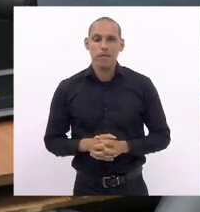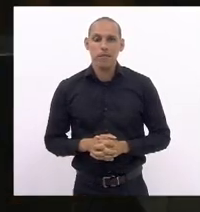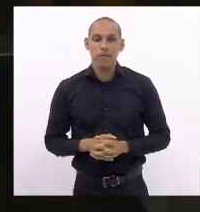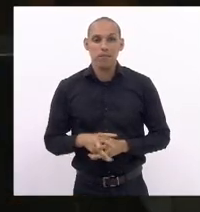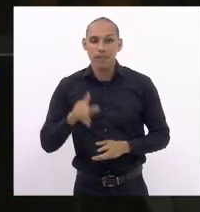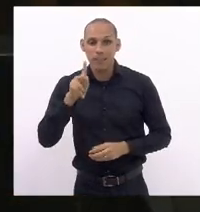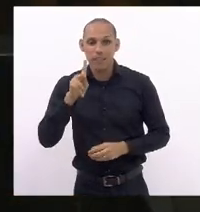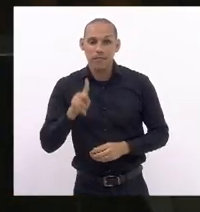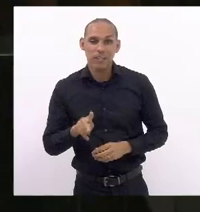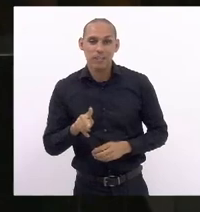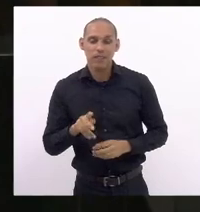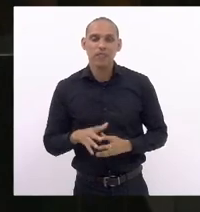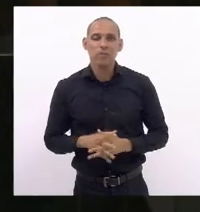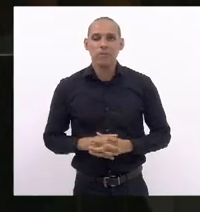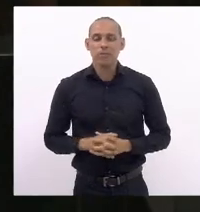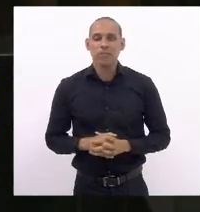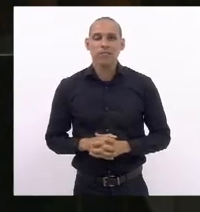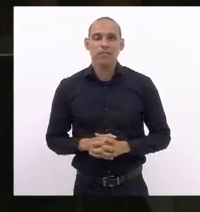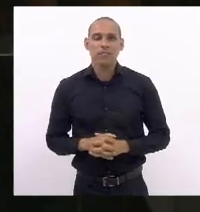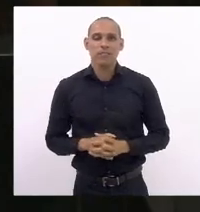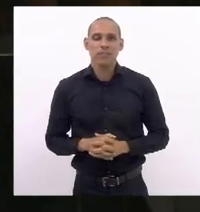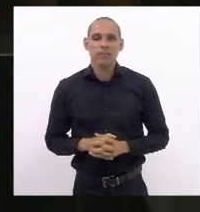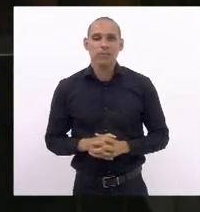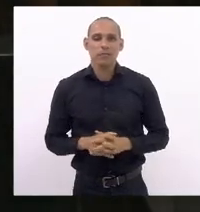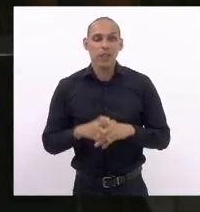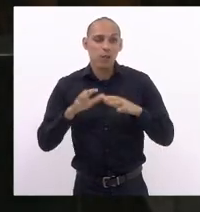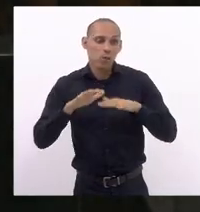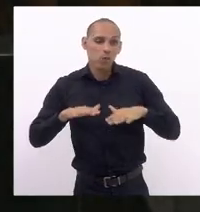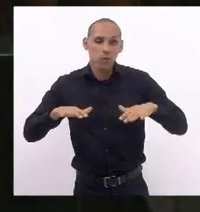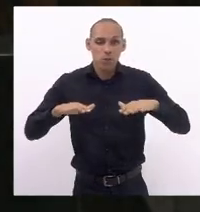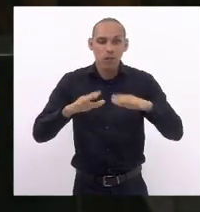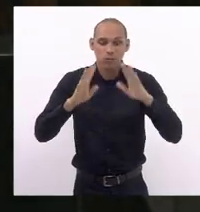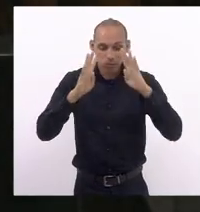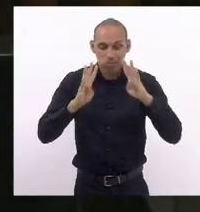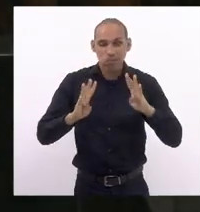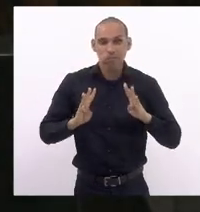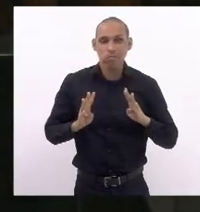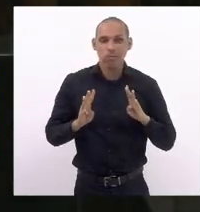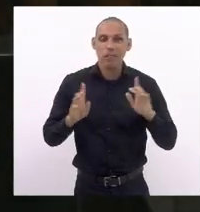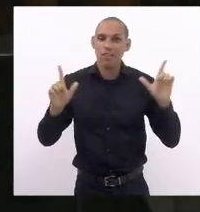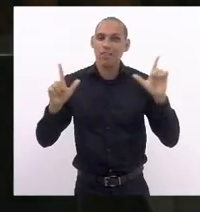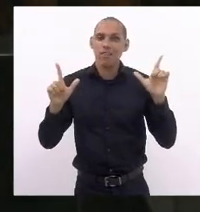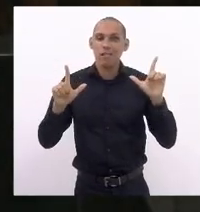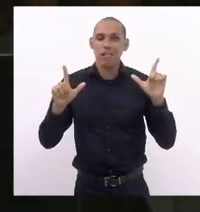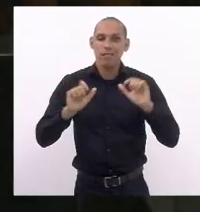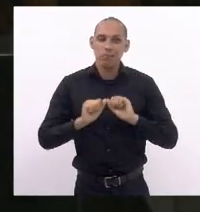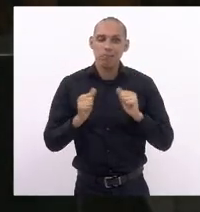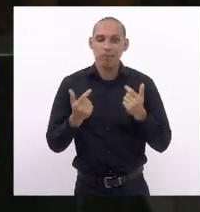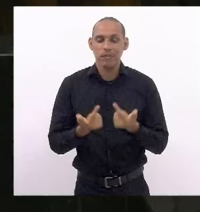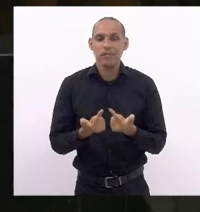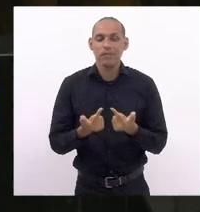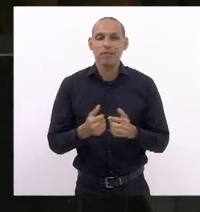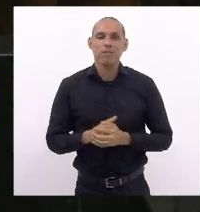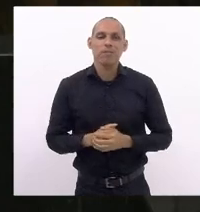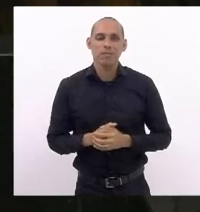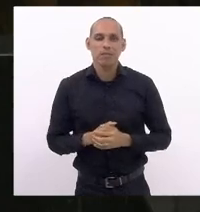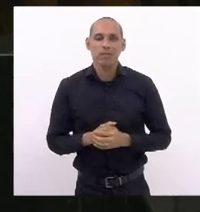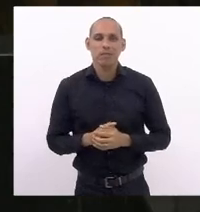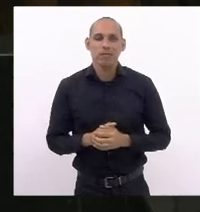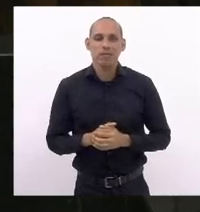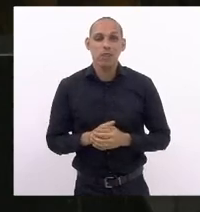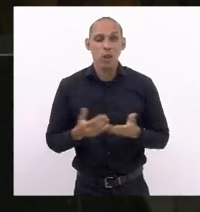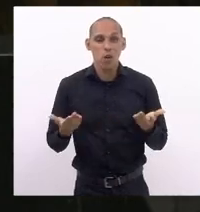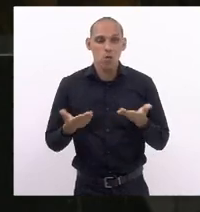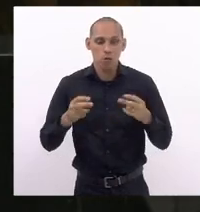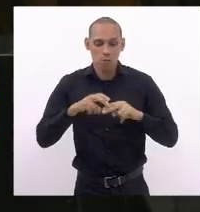Senhora Presidente, a todos aqueles que nos assistem pela TV Alerj, motivo que hoje me